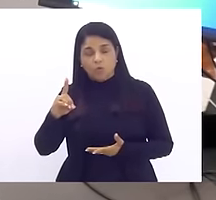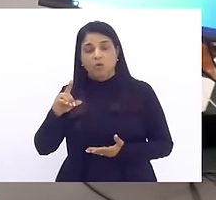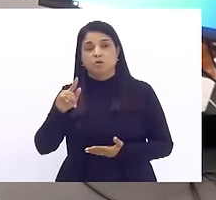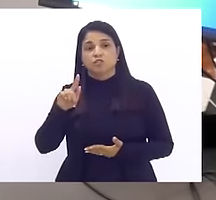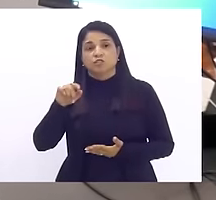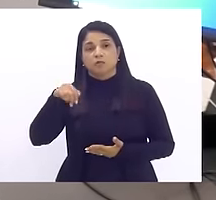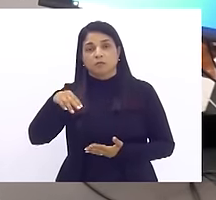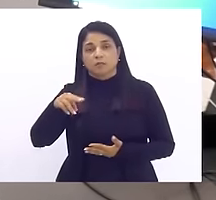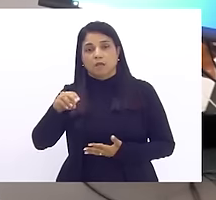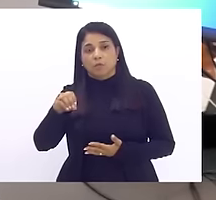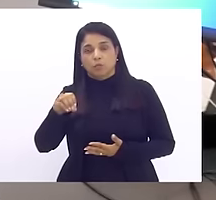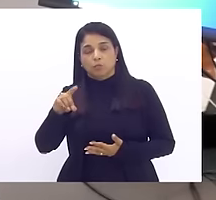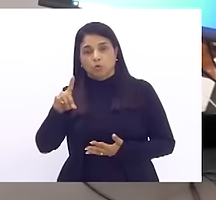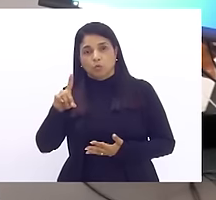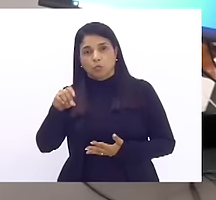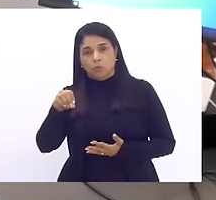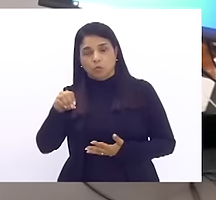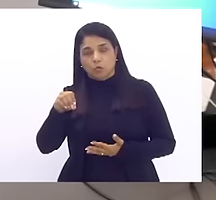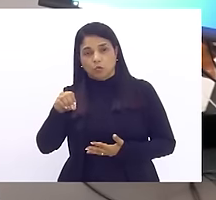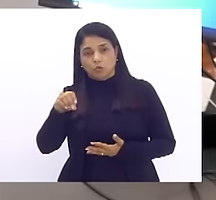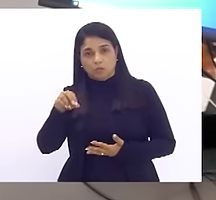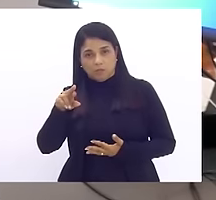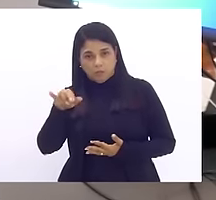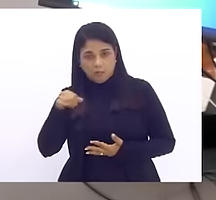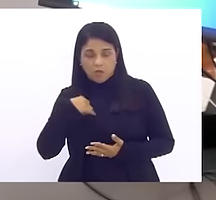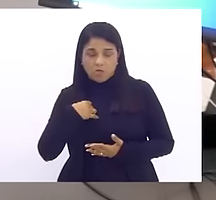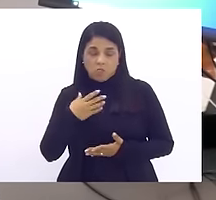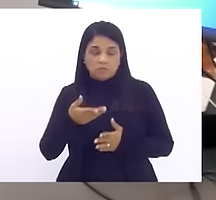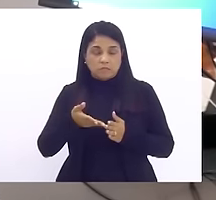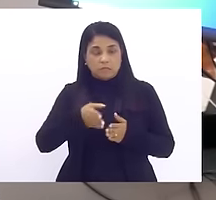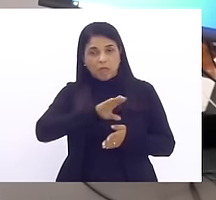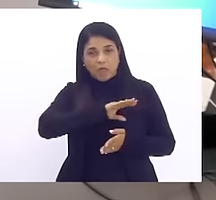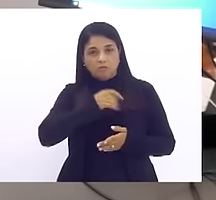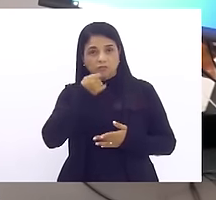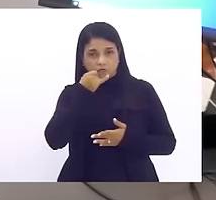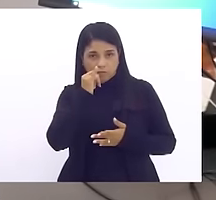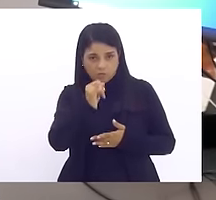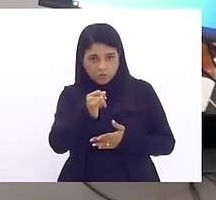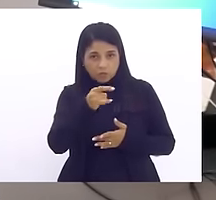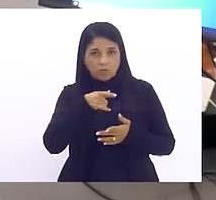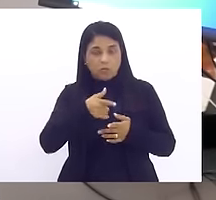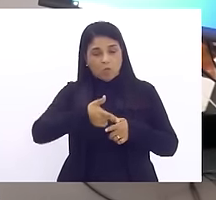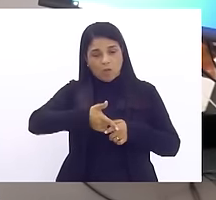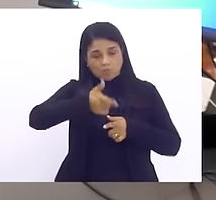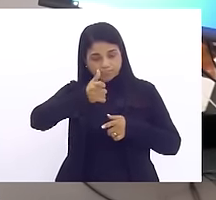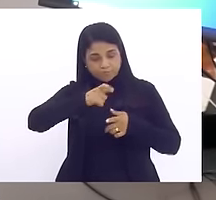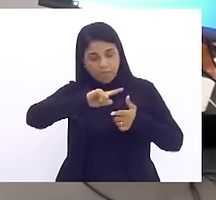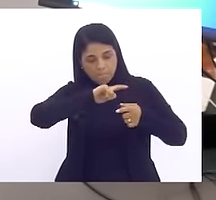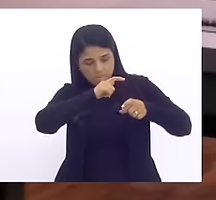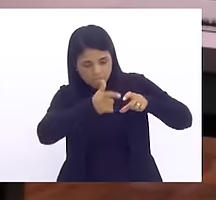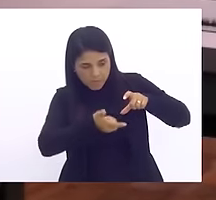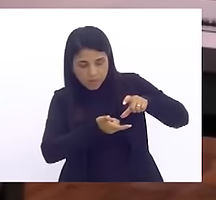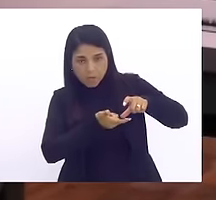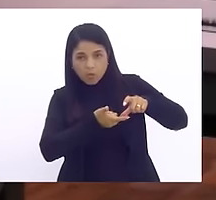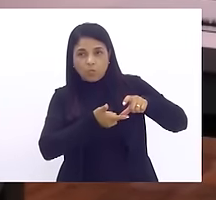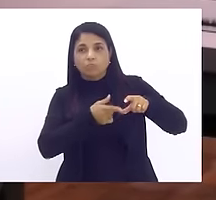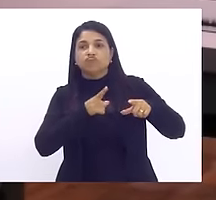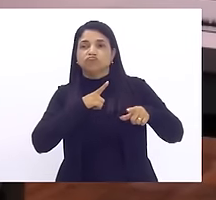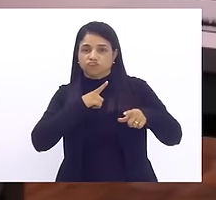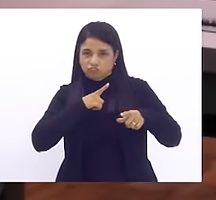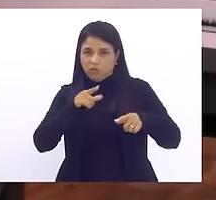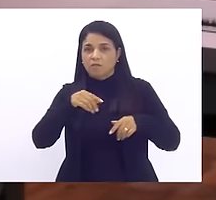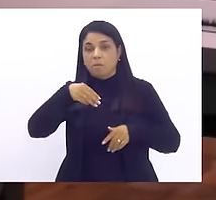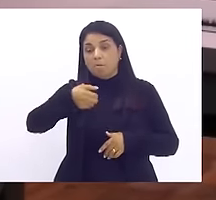mais cedo eu falei que não tinha conhecimento de um caso de que um adido do Detro havia dado um tiro no pneu só que houve realmente